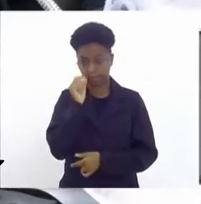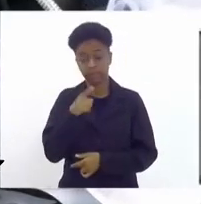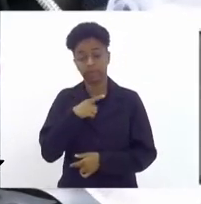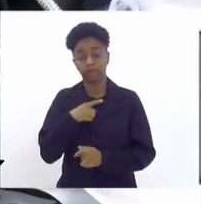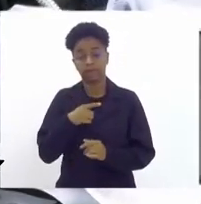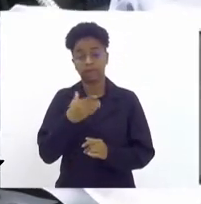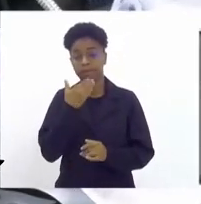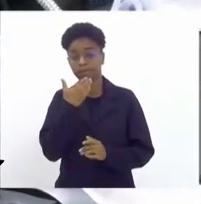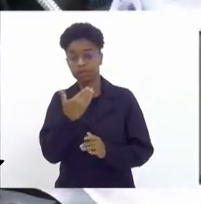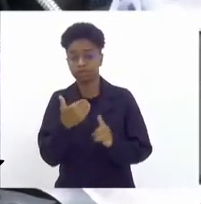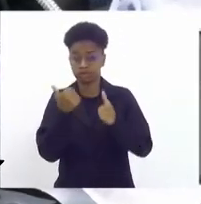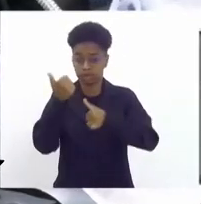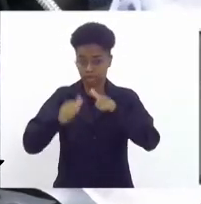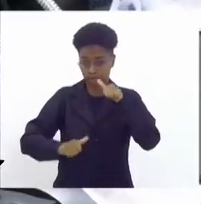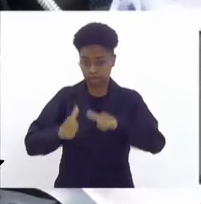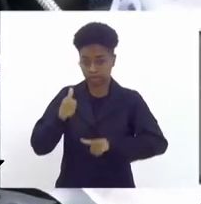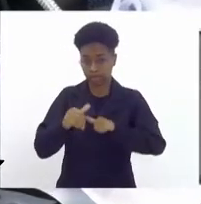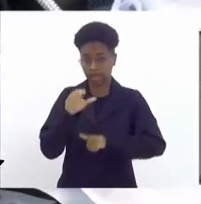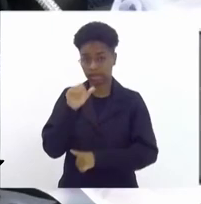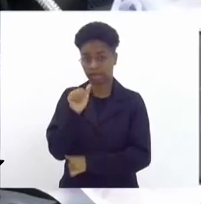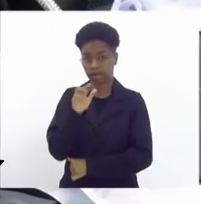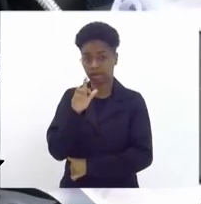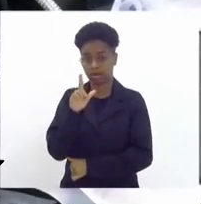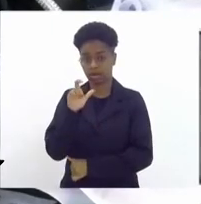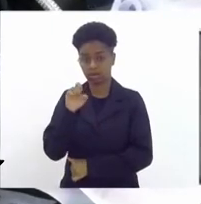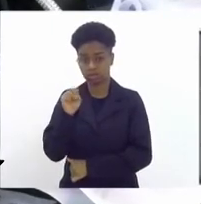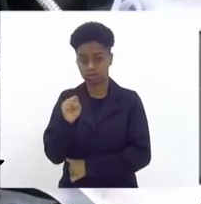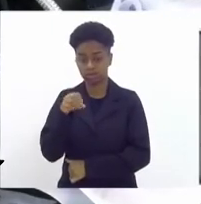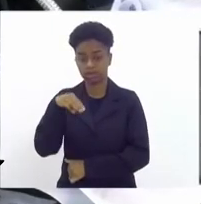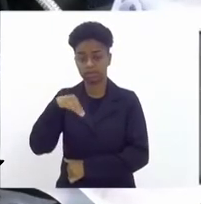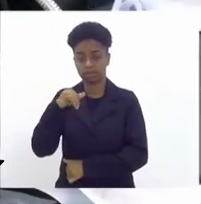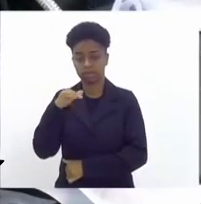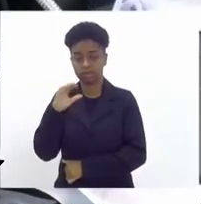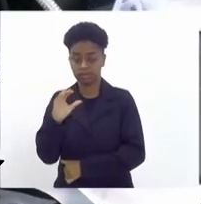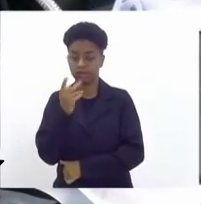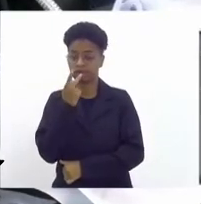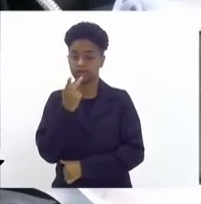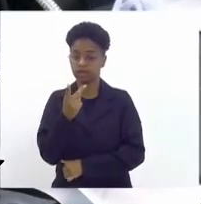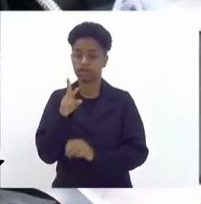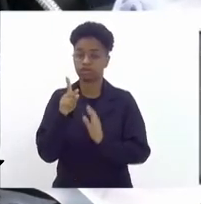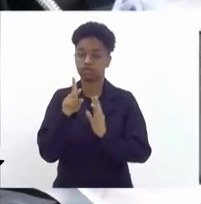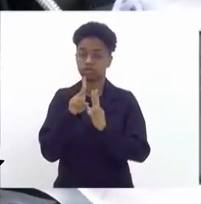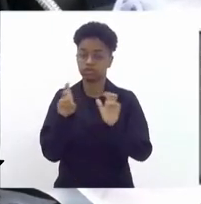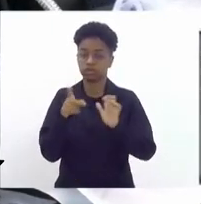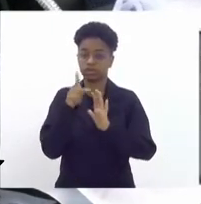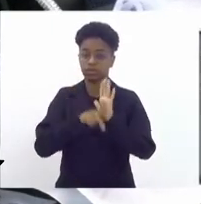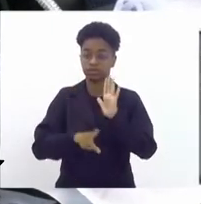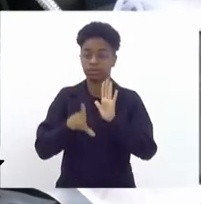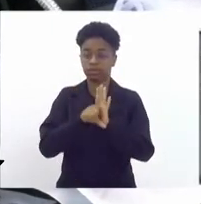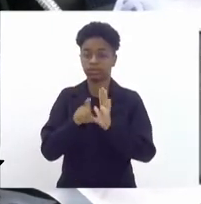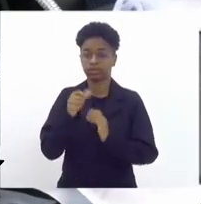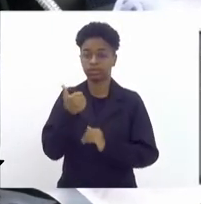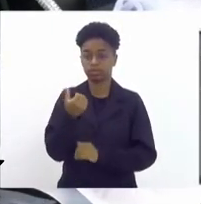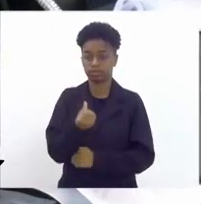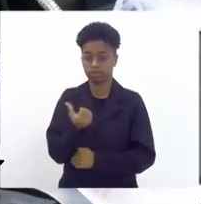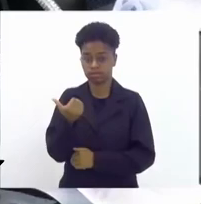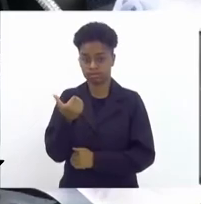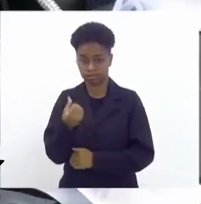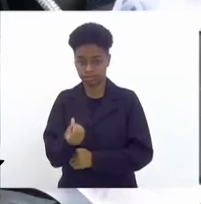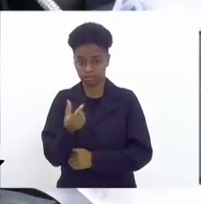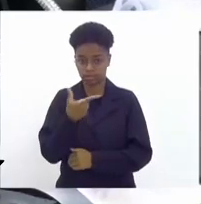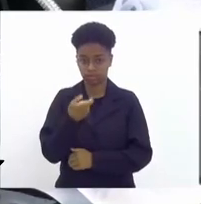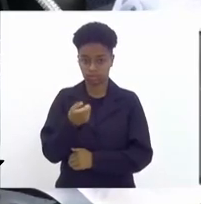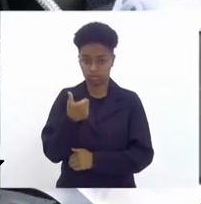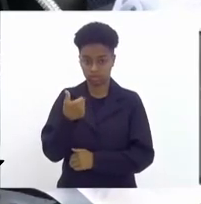de vista para o deputado Carlos Mink, e ele faz justamente a menção ao PL 1616 de 2012, que